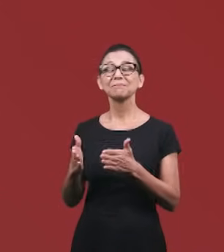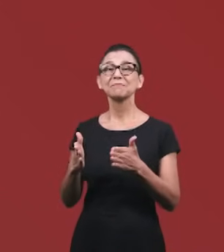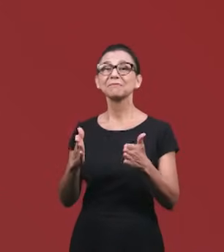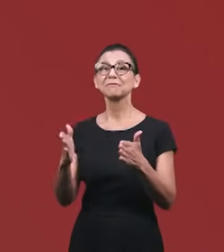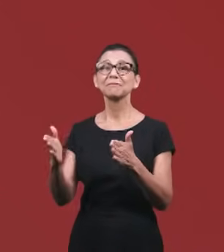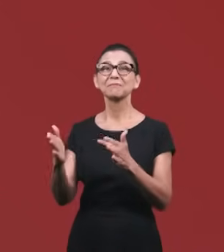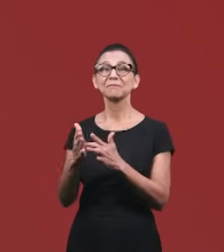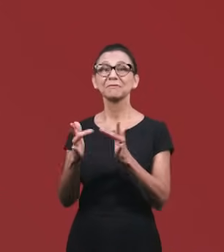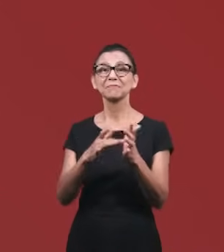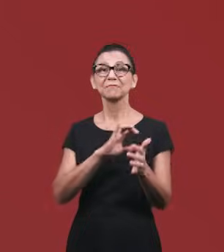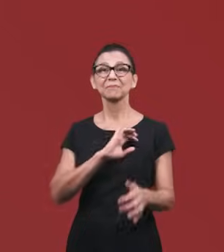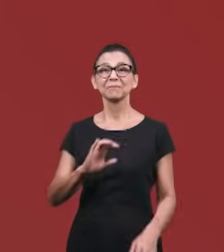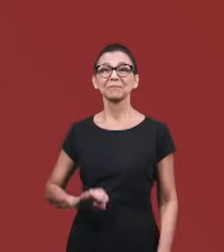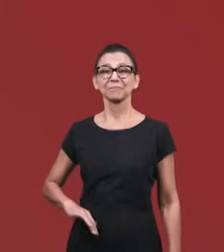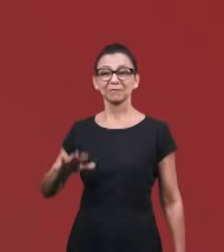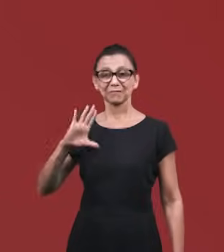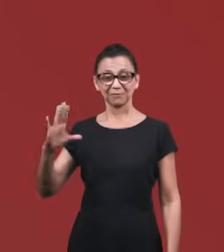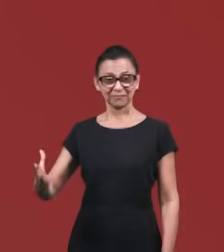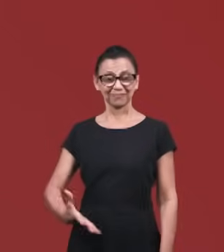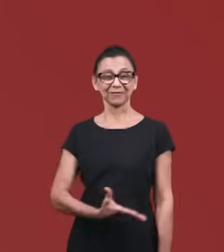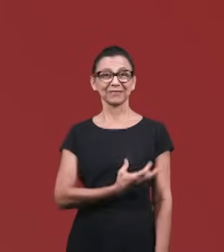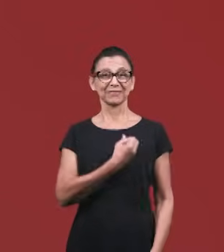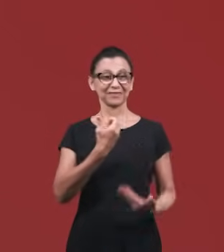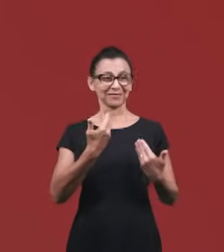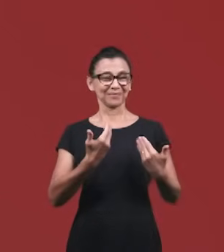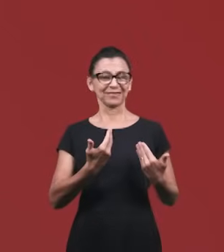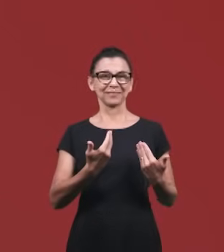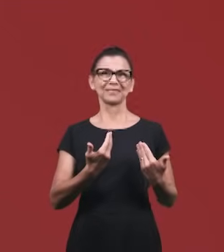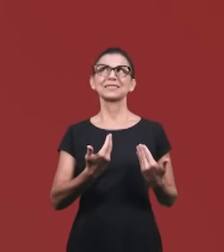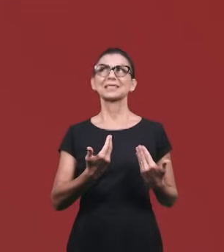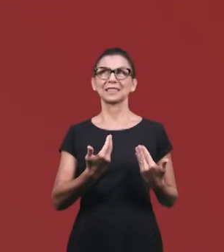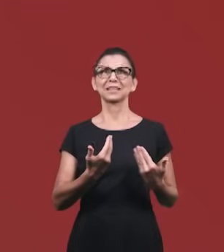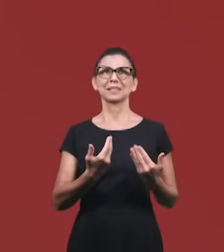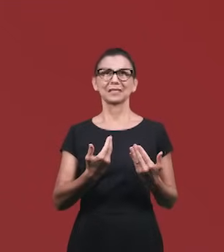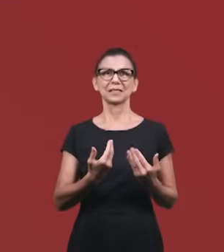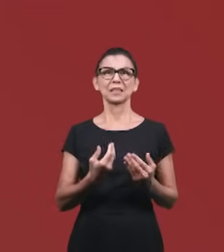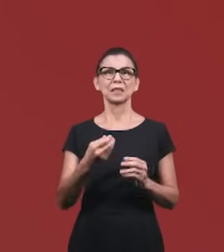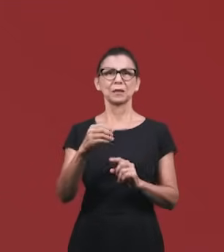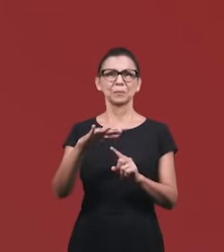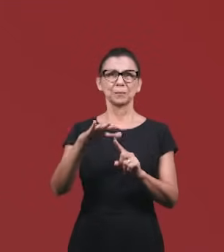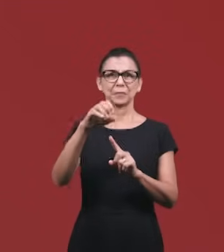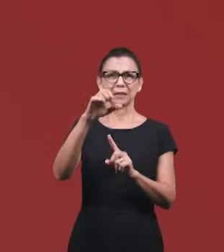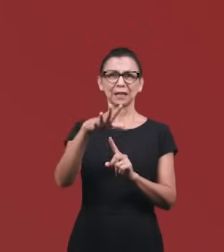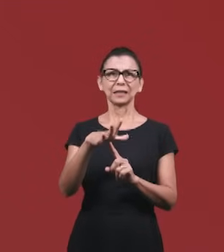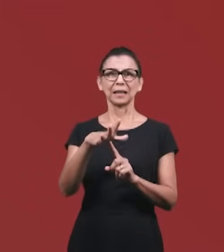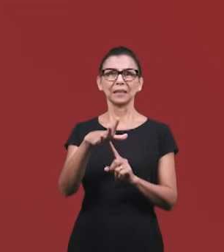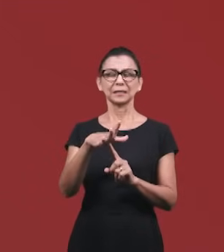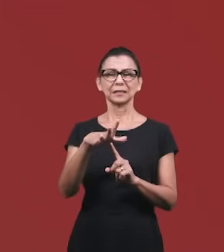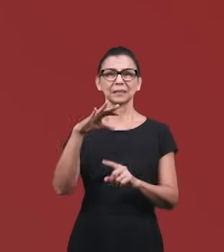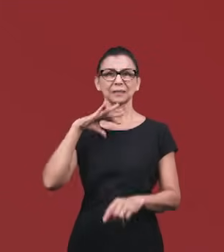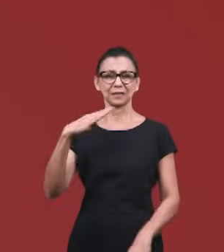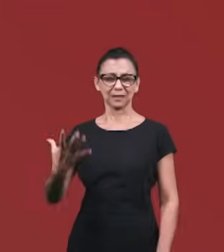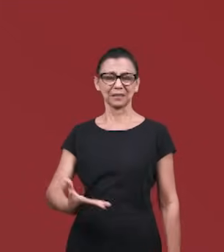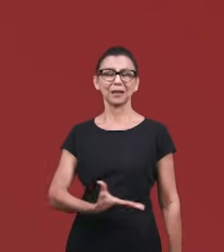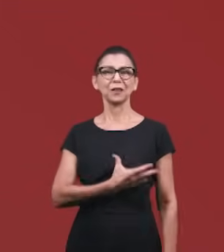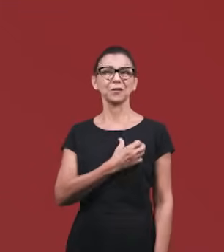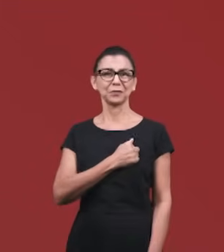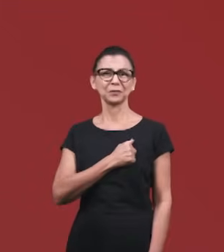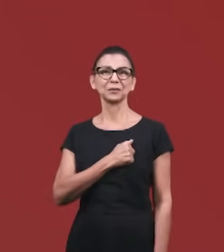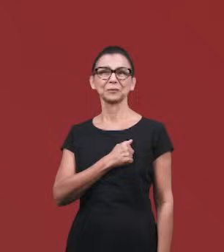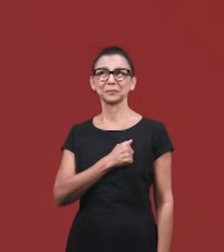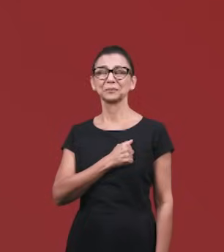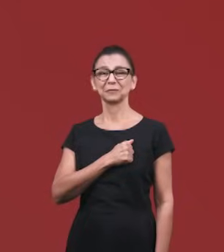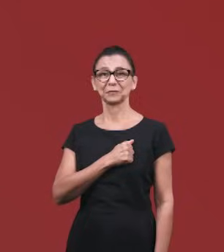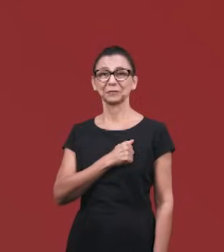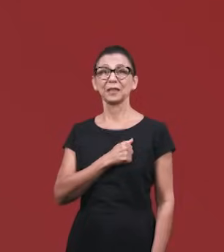salvou eu fui salvo pela graça que em mim depositou eu fui salvo